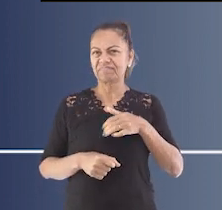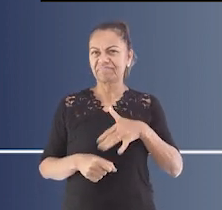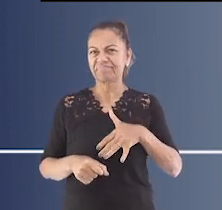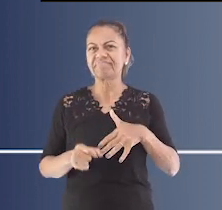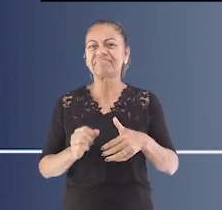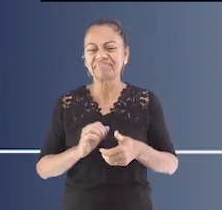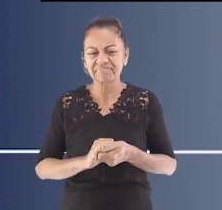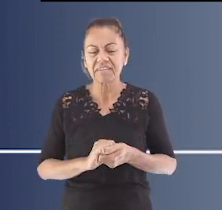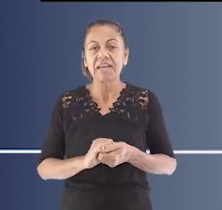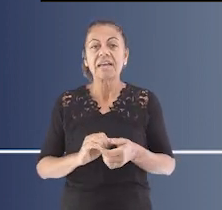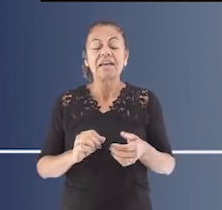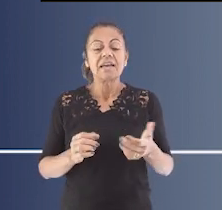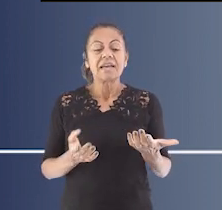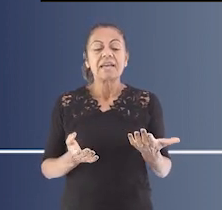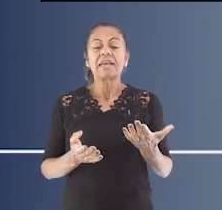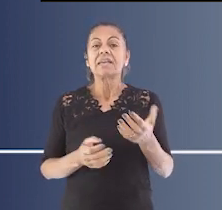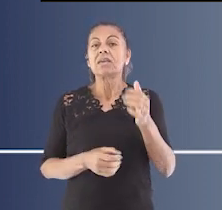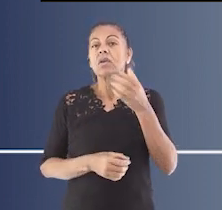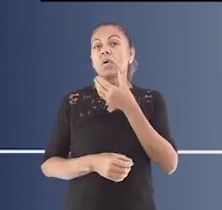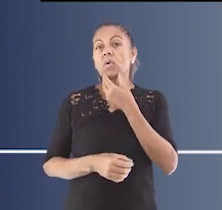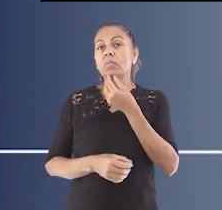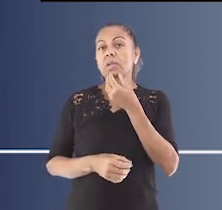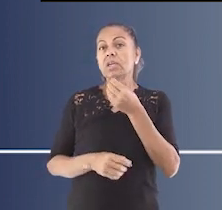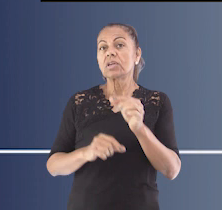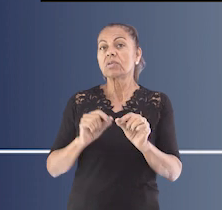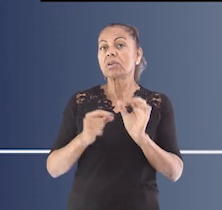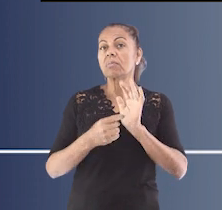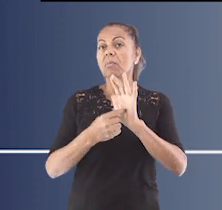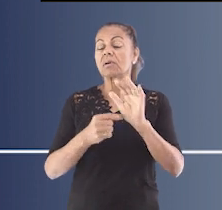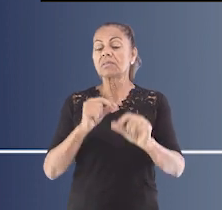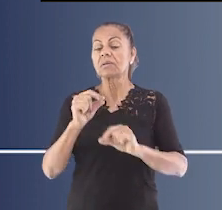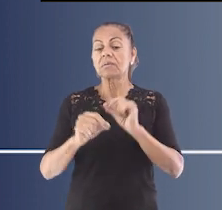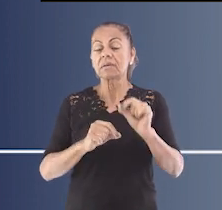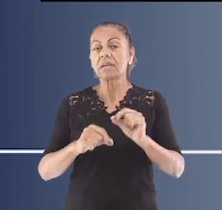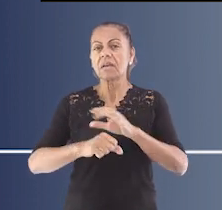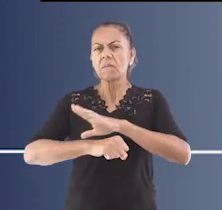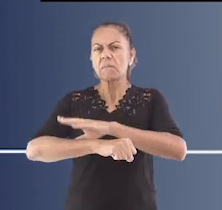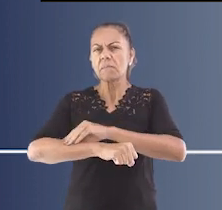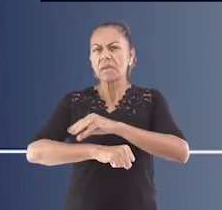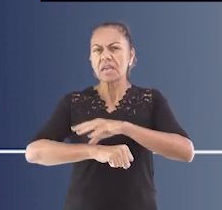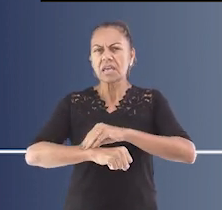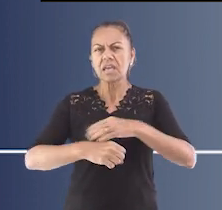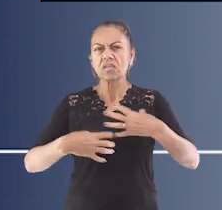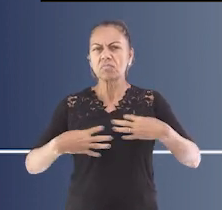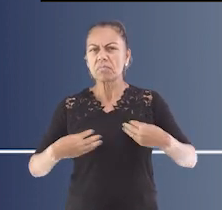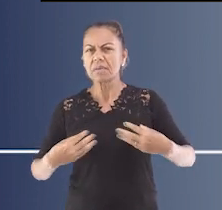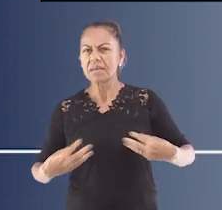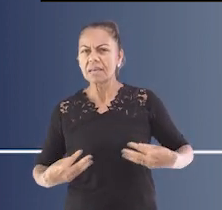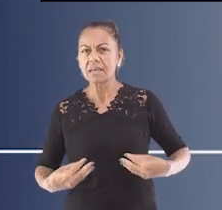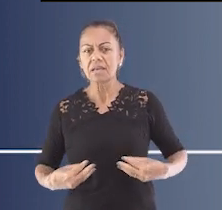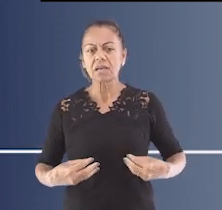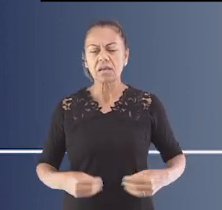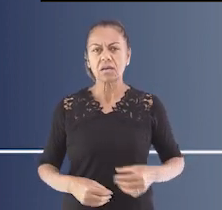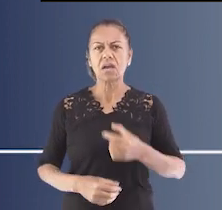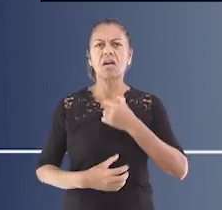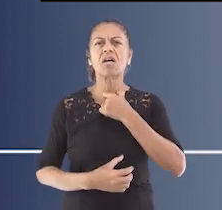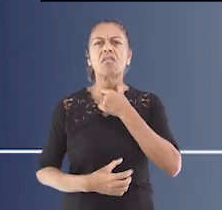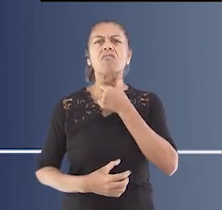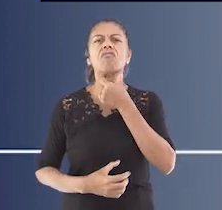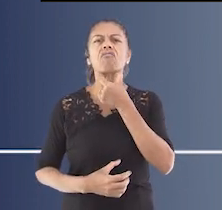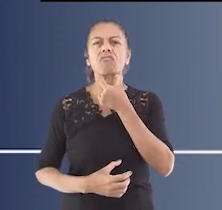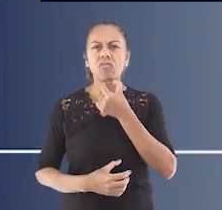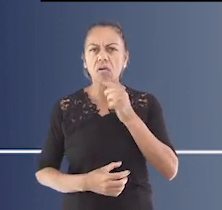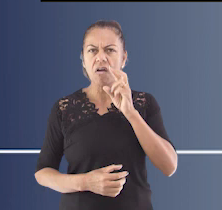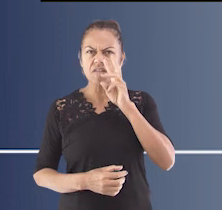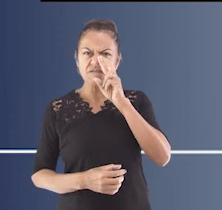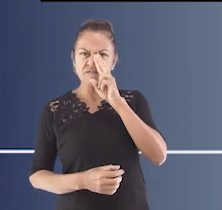a primeira menstruação. Já nos meninos, as mudanças mais evidentes são o nascimento de